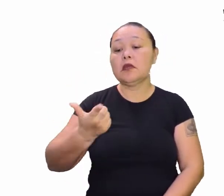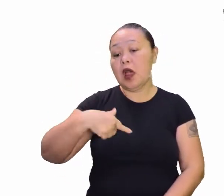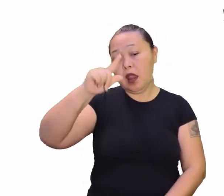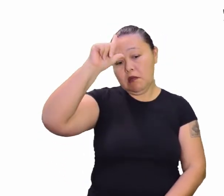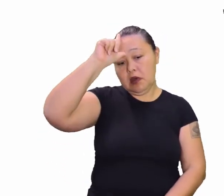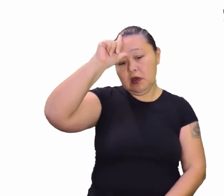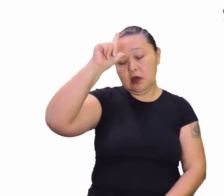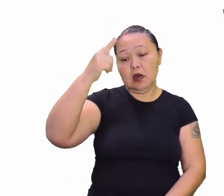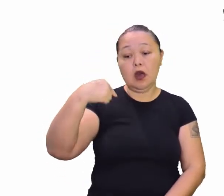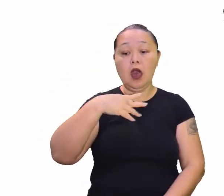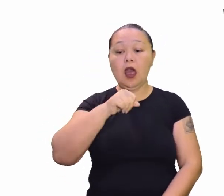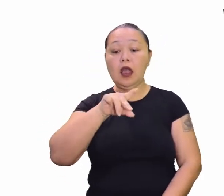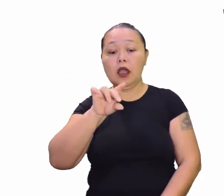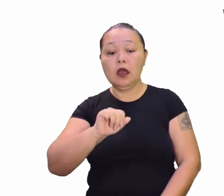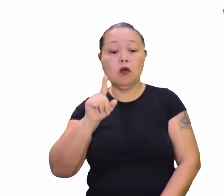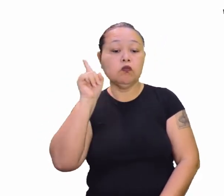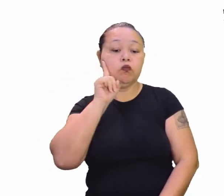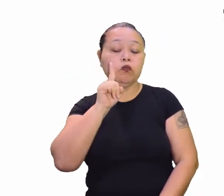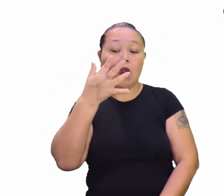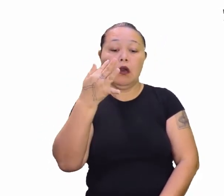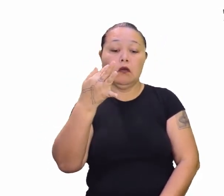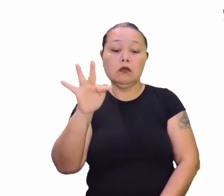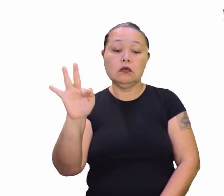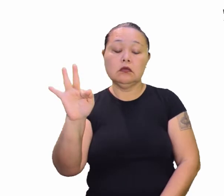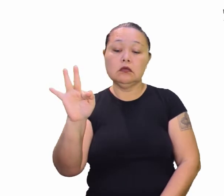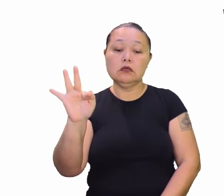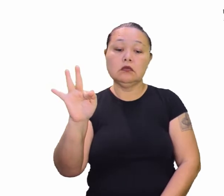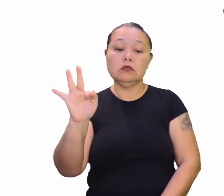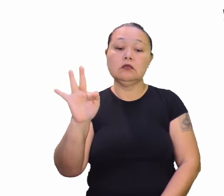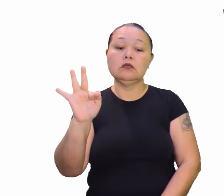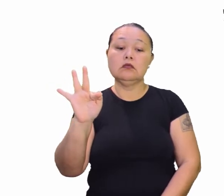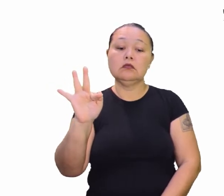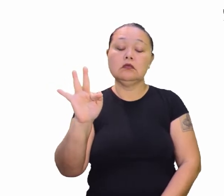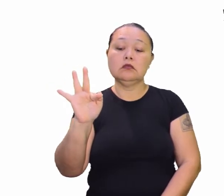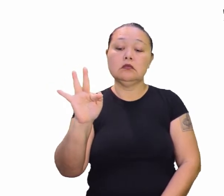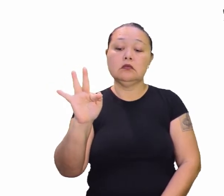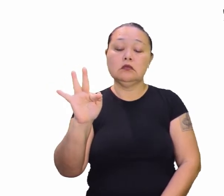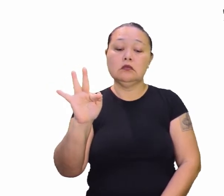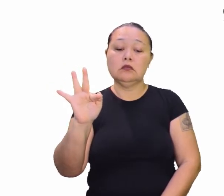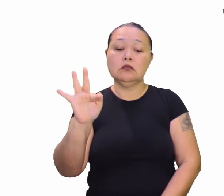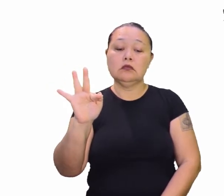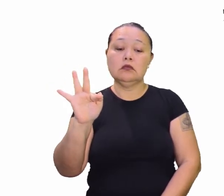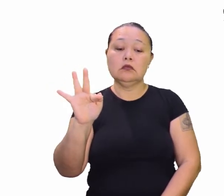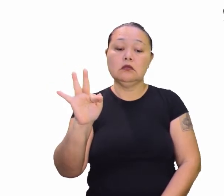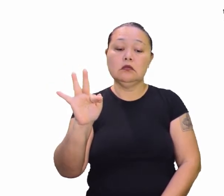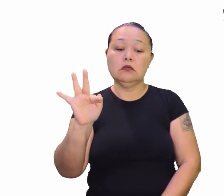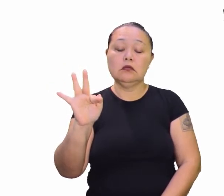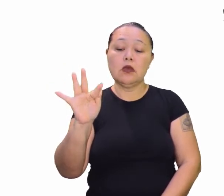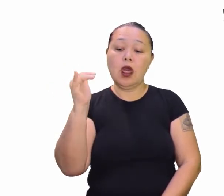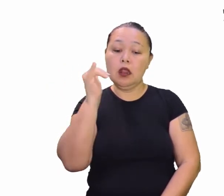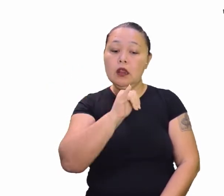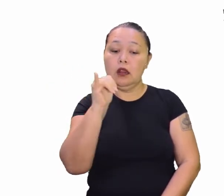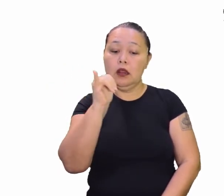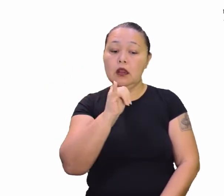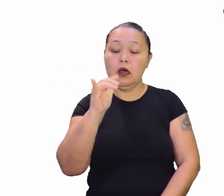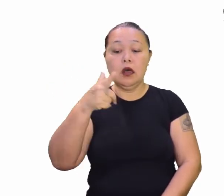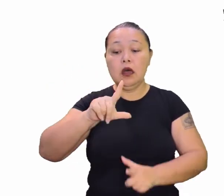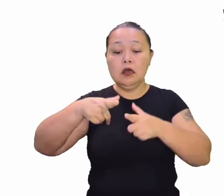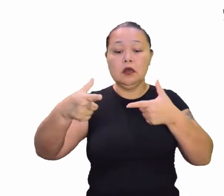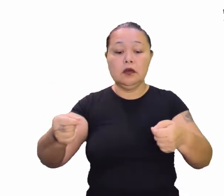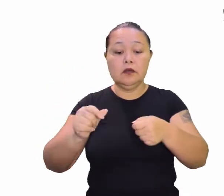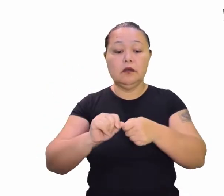Alemanha, Canadá, Estados Unidos. Alemanha, Canadá, Estados Unidos, França,